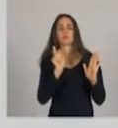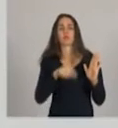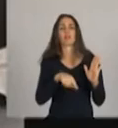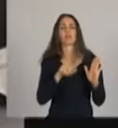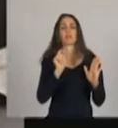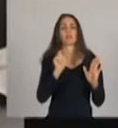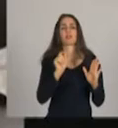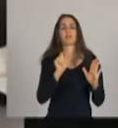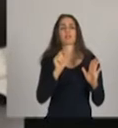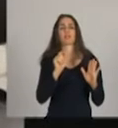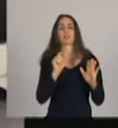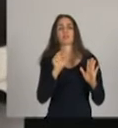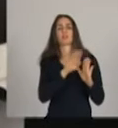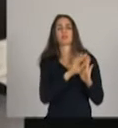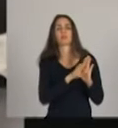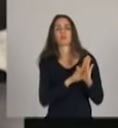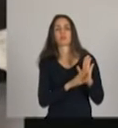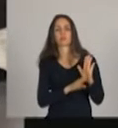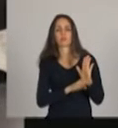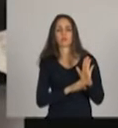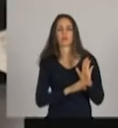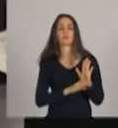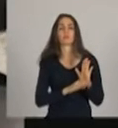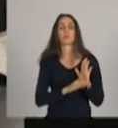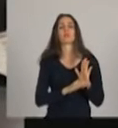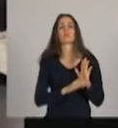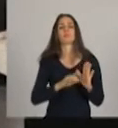institui aí o programa Qualificar S,